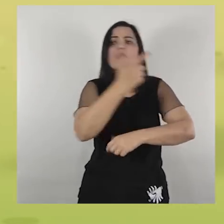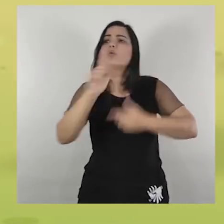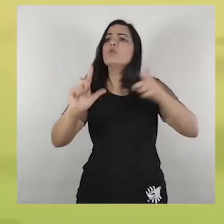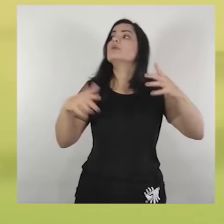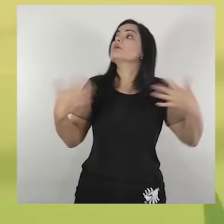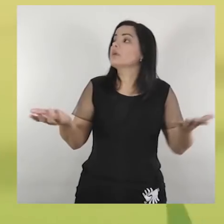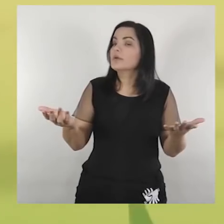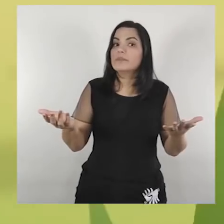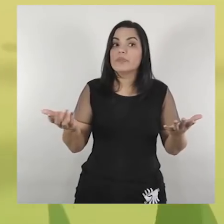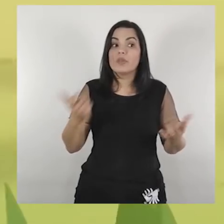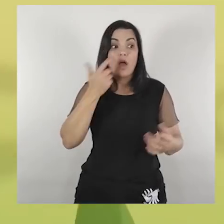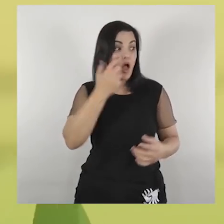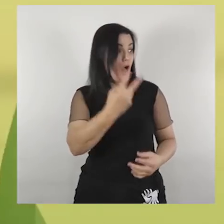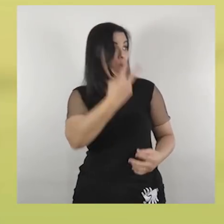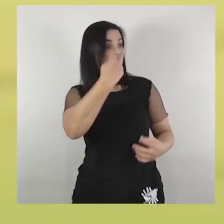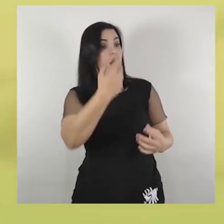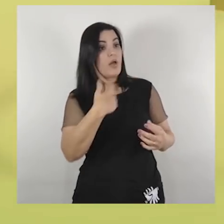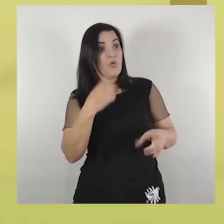achei.